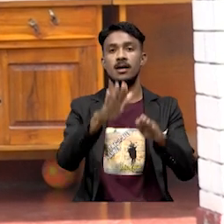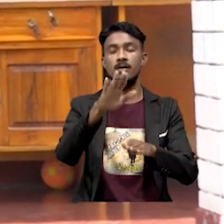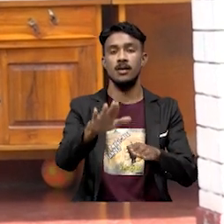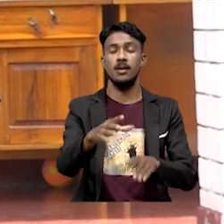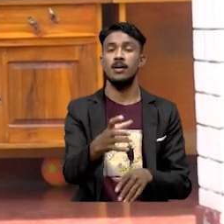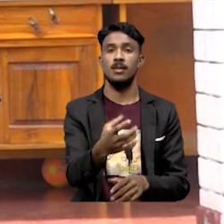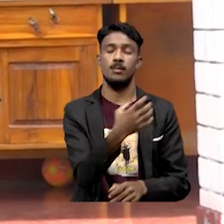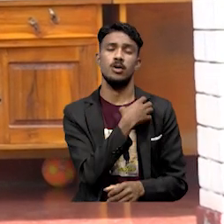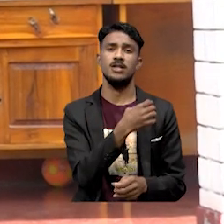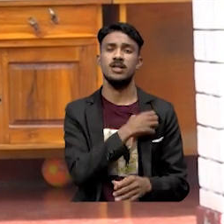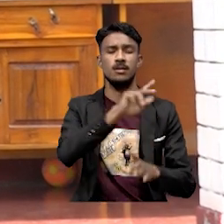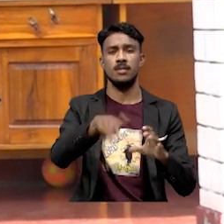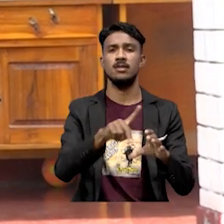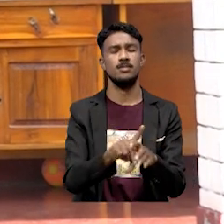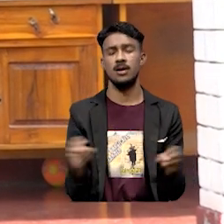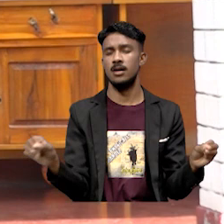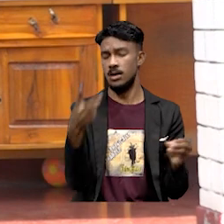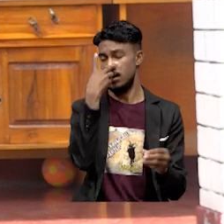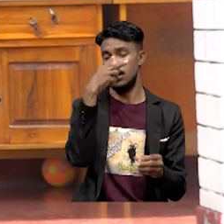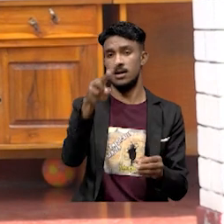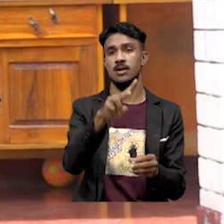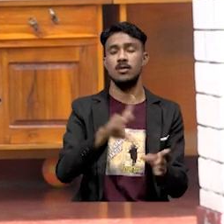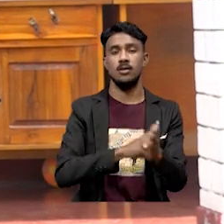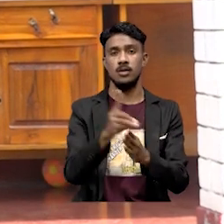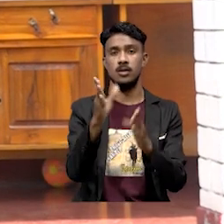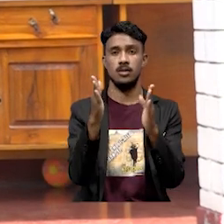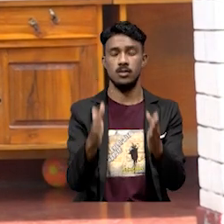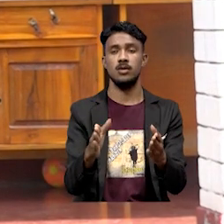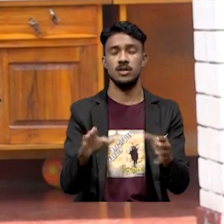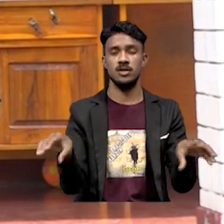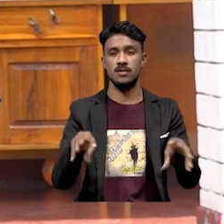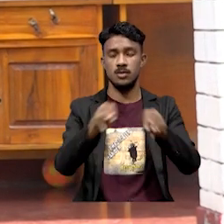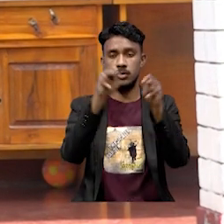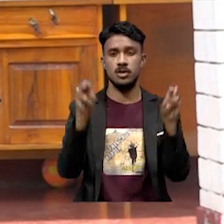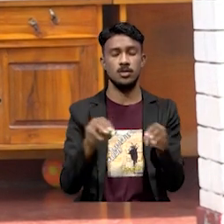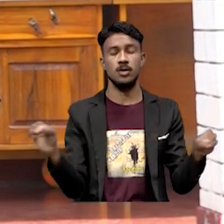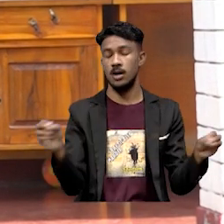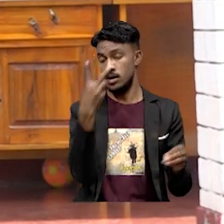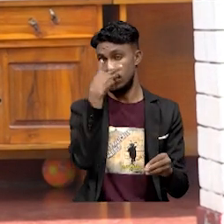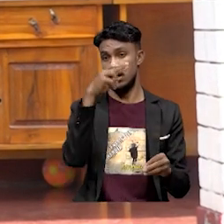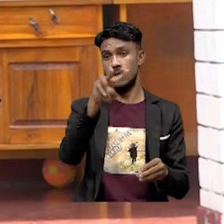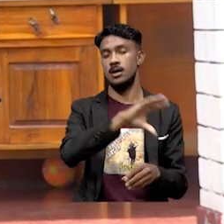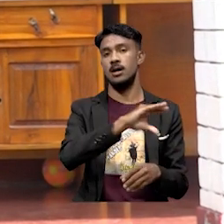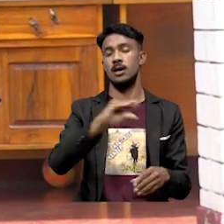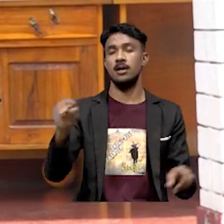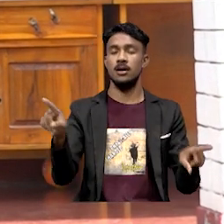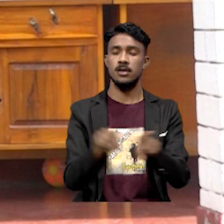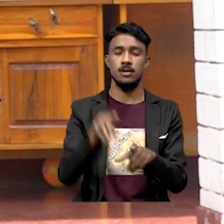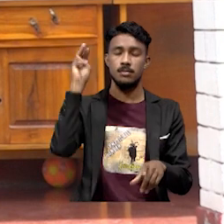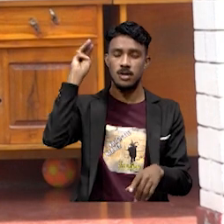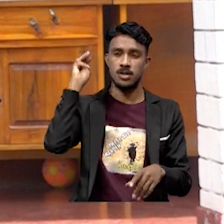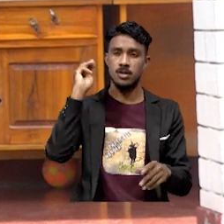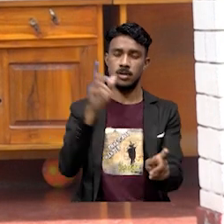e autoridade servisu municipal mos durante den lahare dane lilu tra ministeru transporte